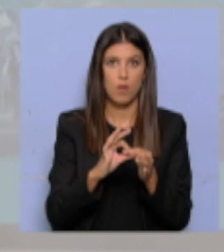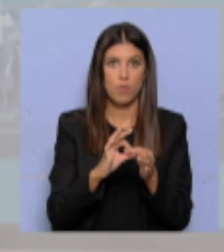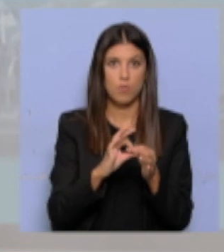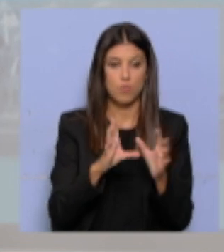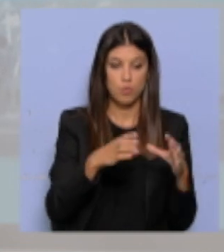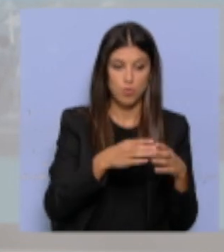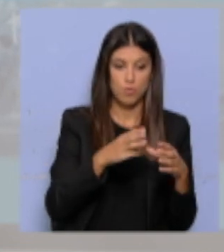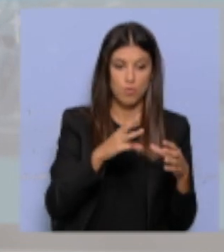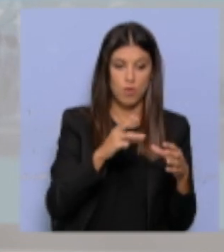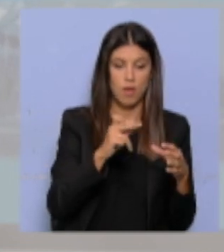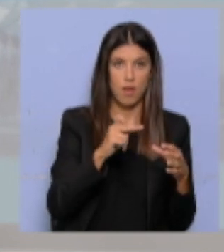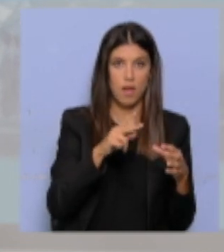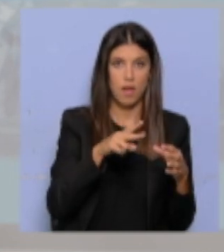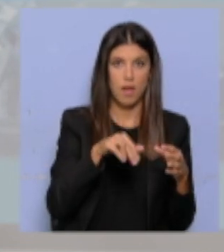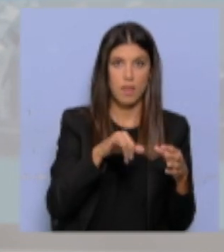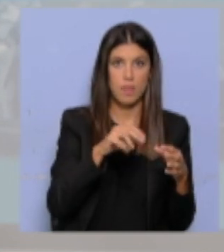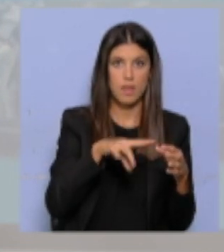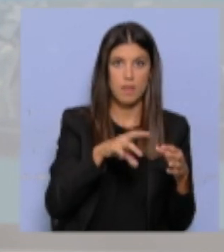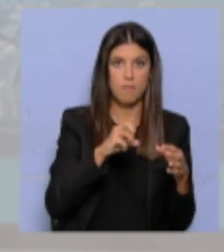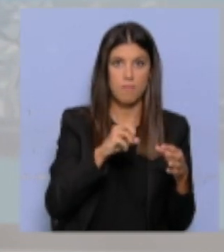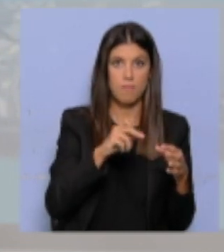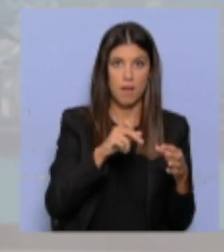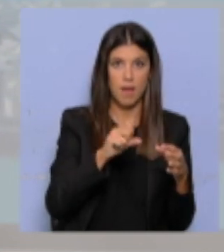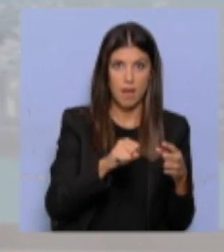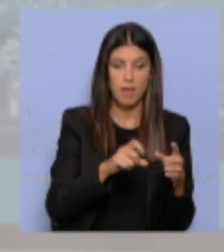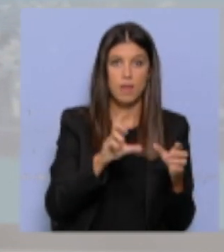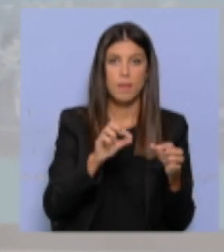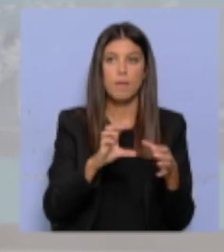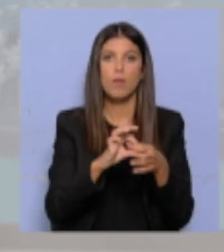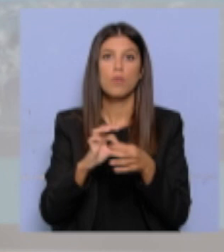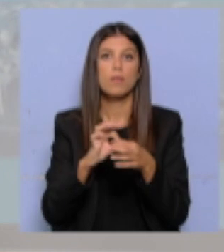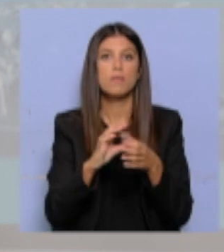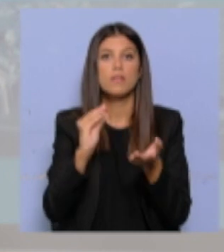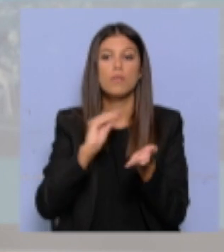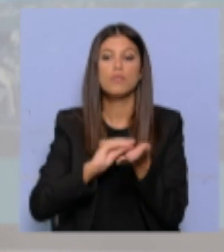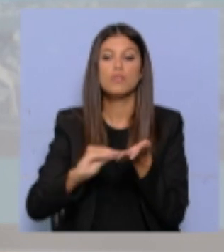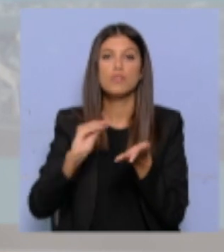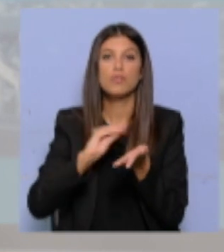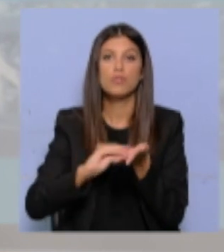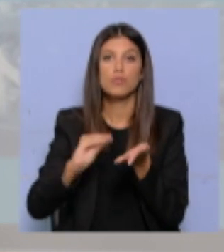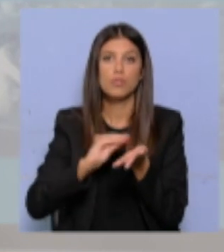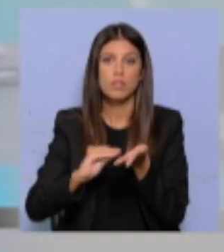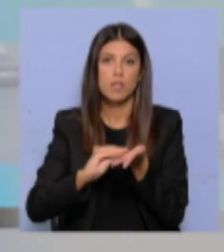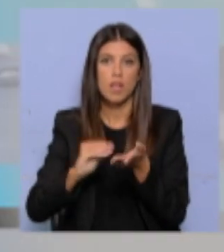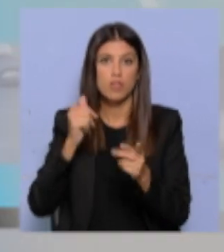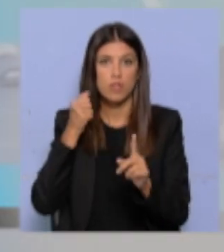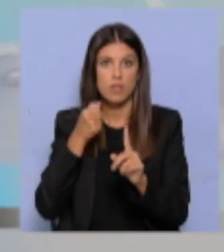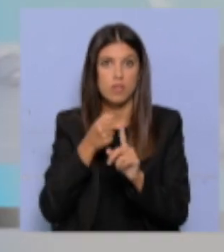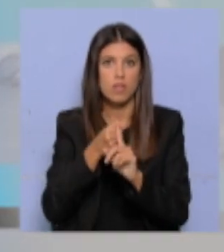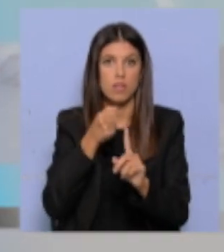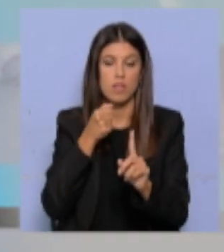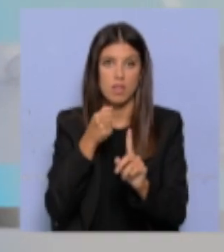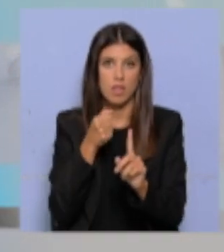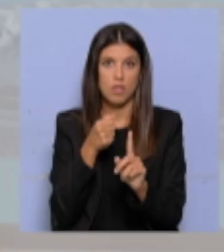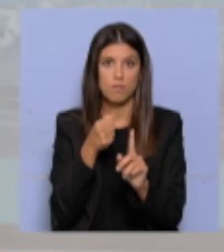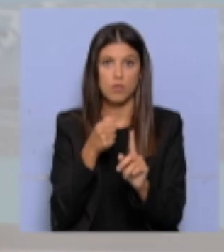muito forte com os secretariados das missões das respectivas dioceses. Das dioceses